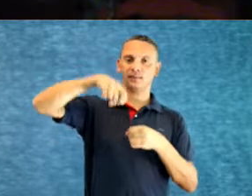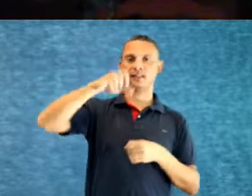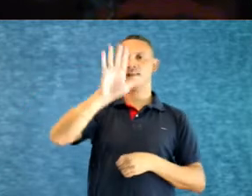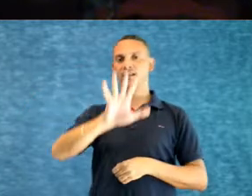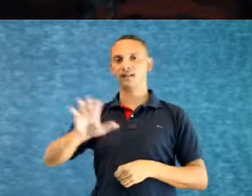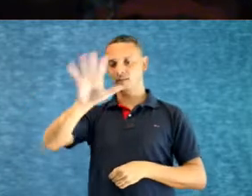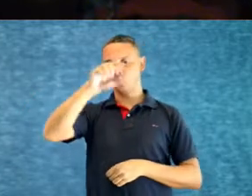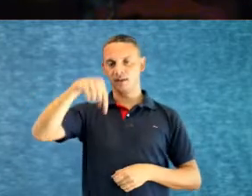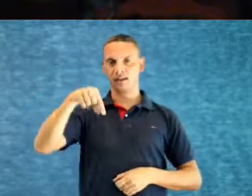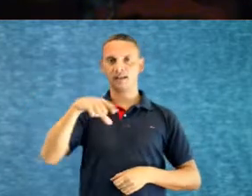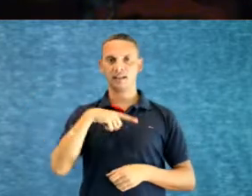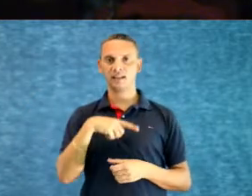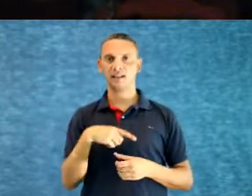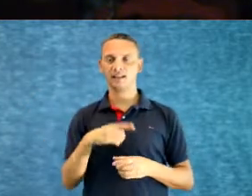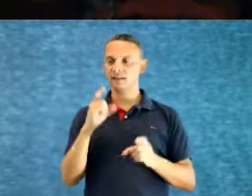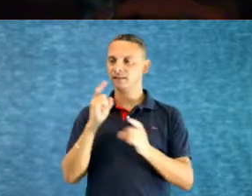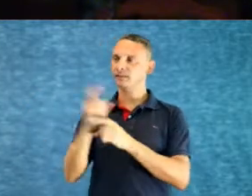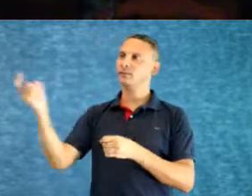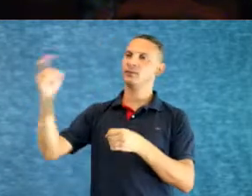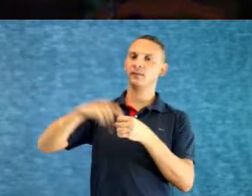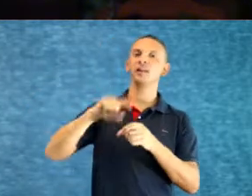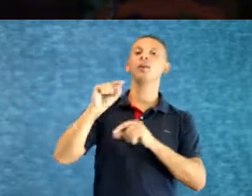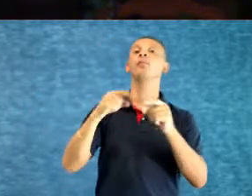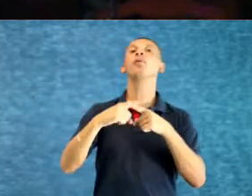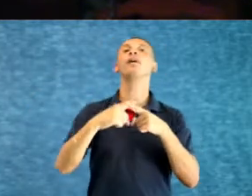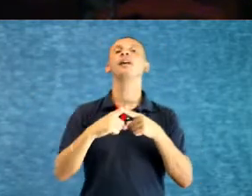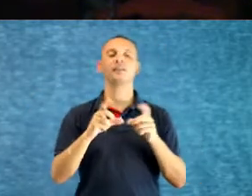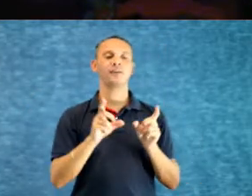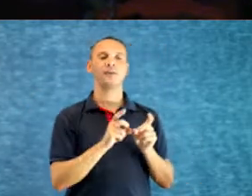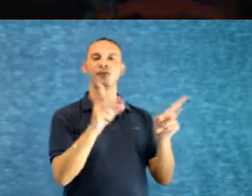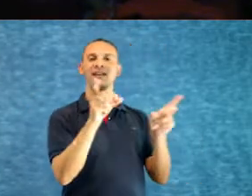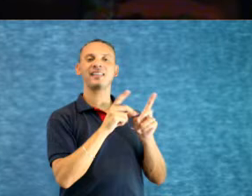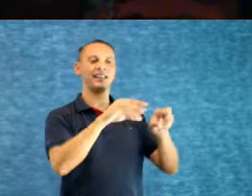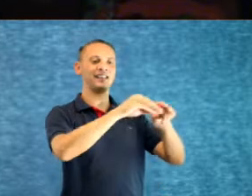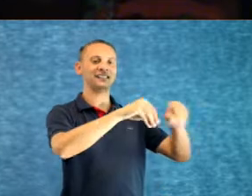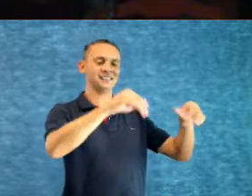Sim, tinha um patrimônio, sim, sim. Ela foi casada, aos 13